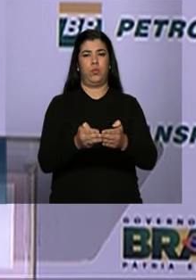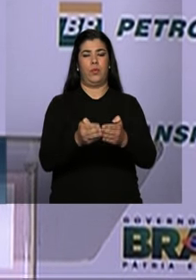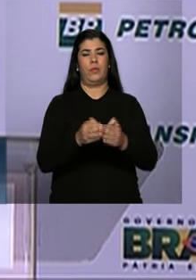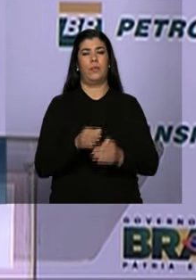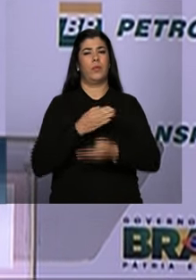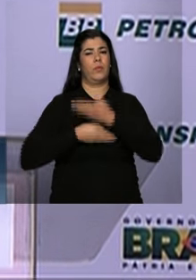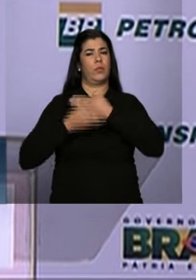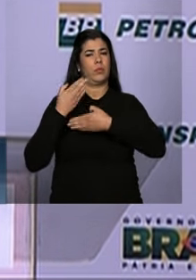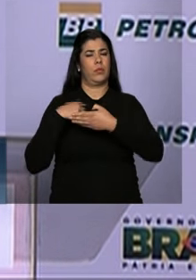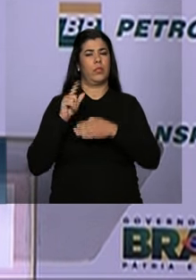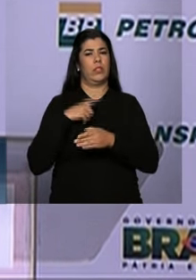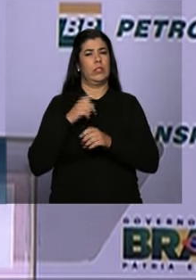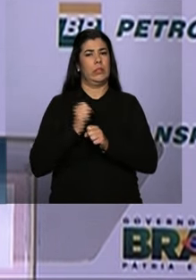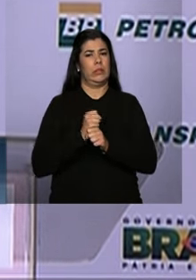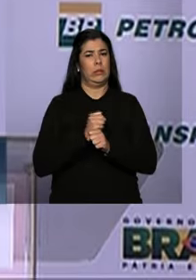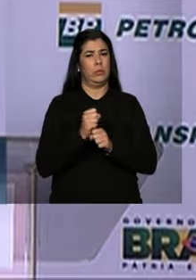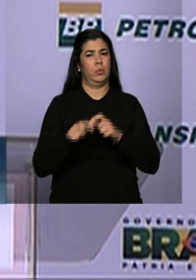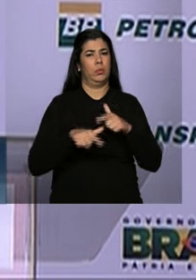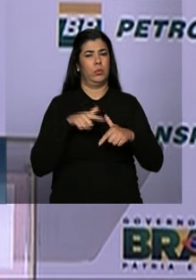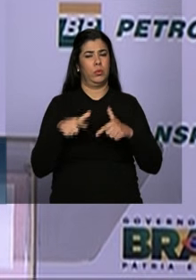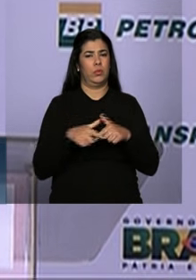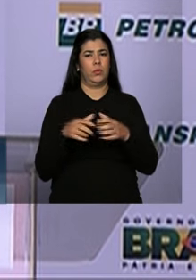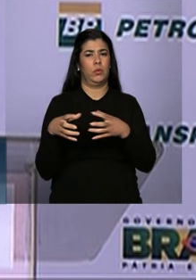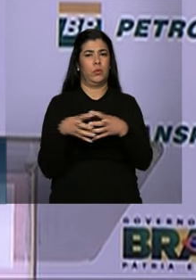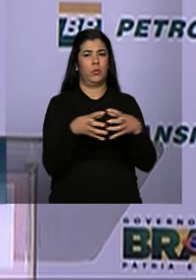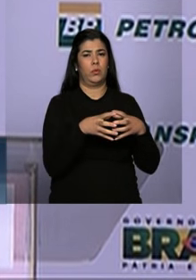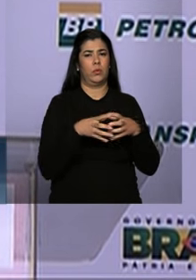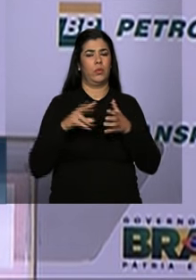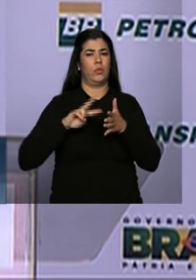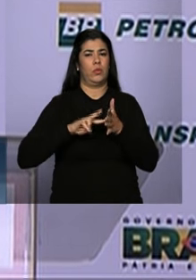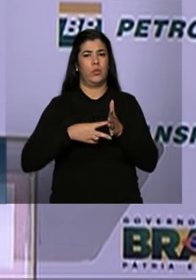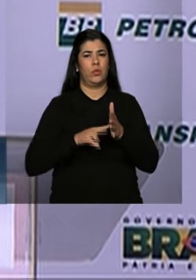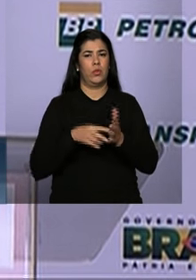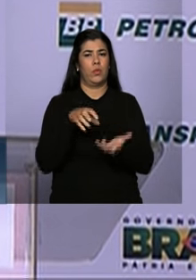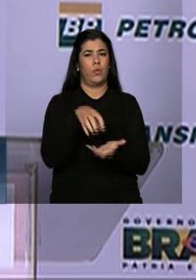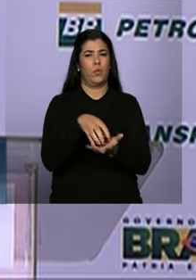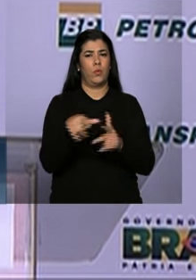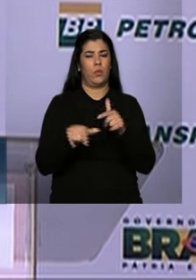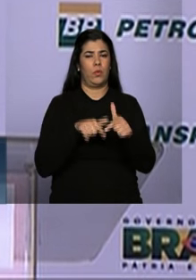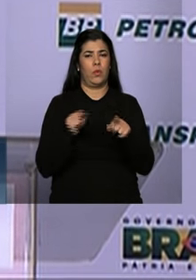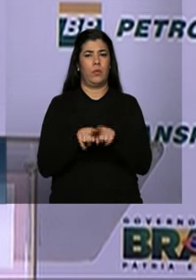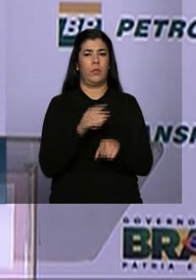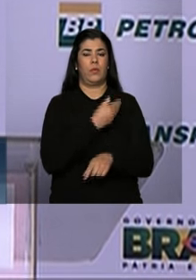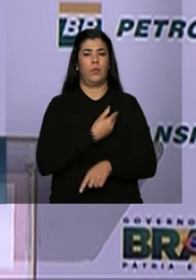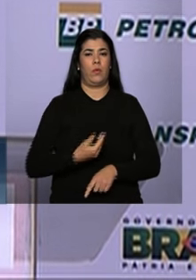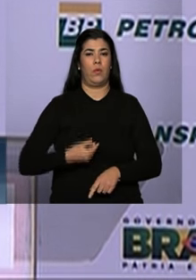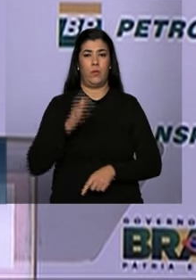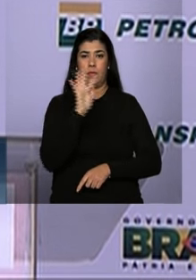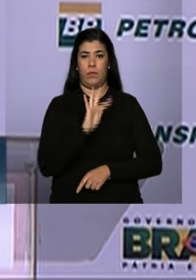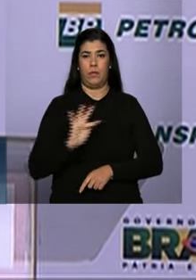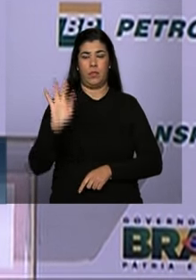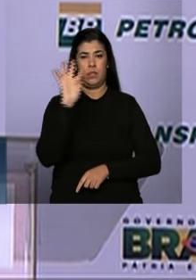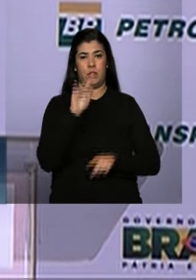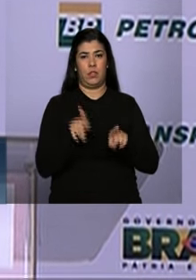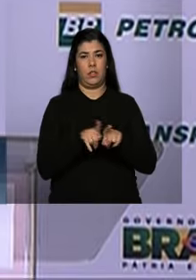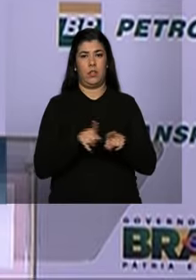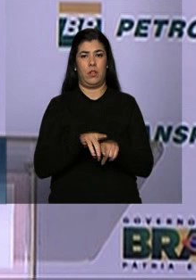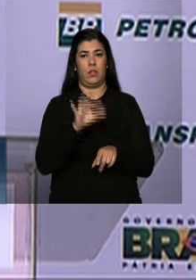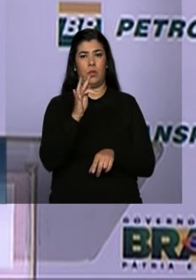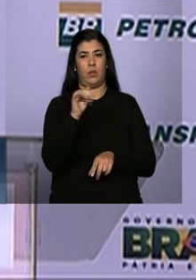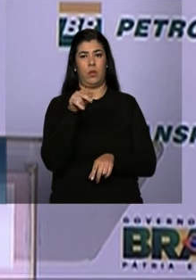muito se trabalhou em conjunto com a força, com sindicatos, força de trabalho, governo federal, fundo de marinha